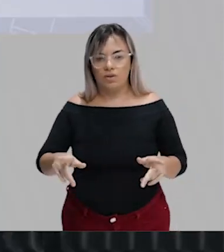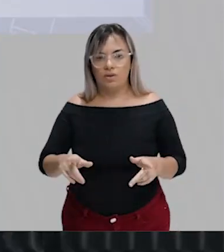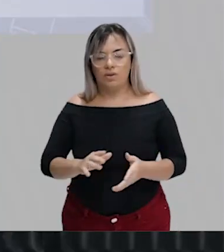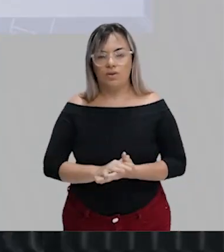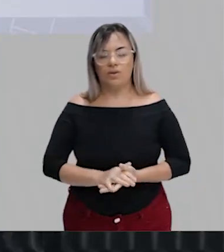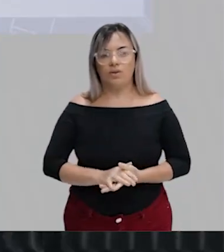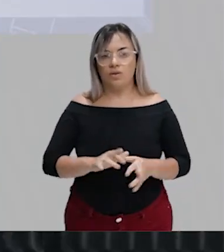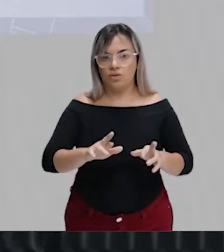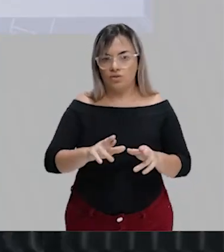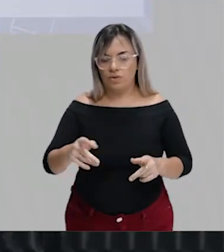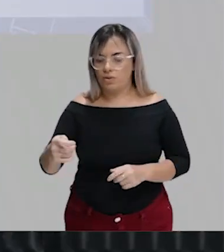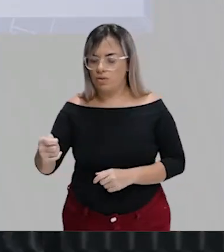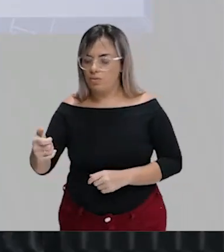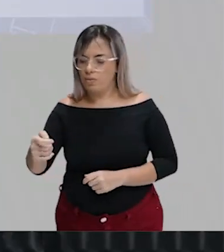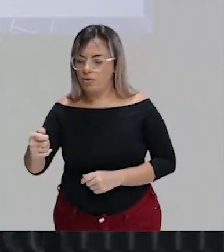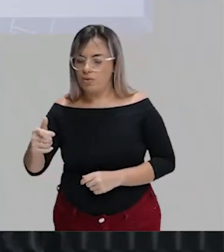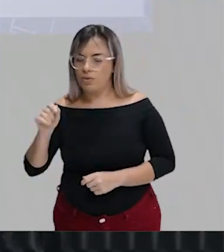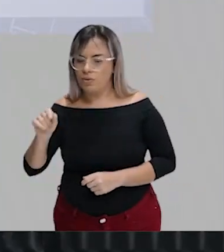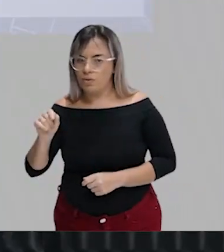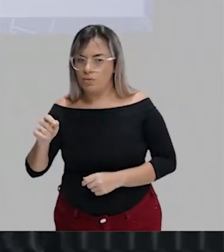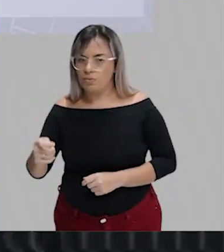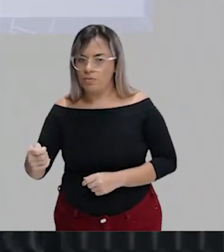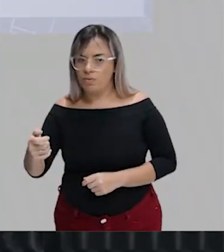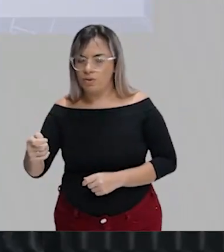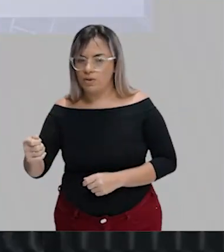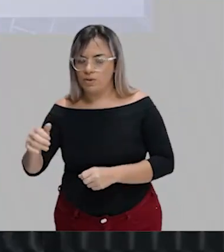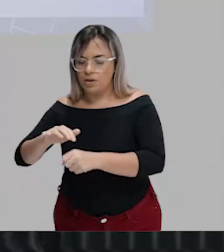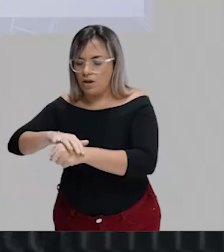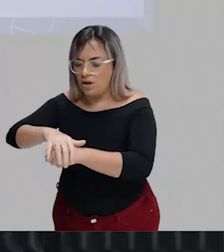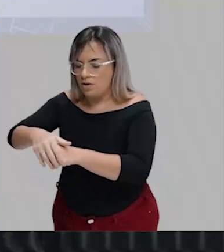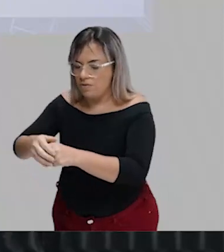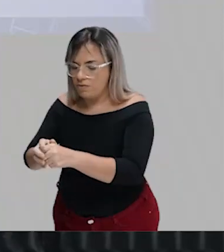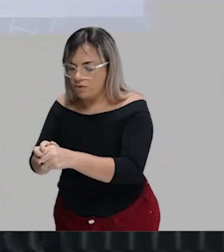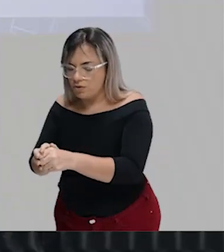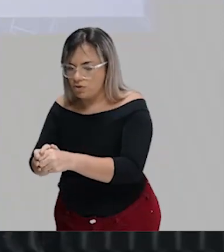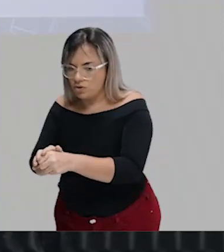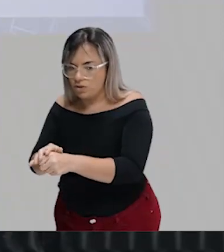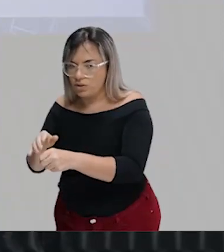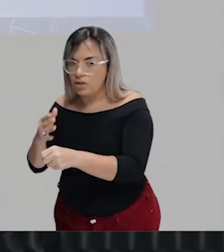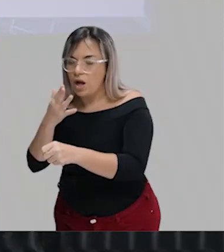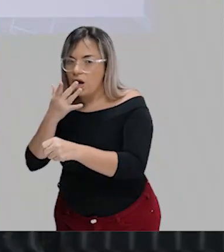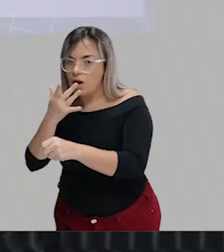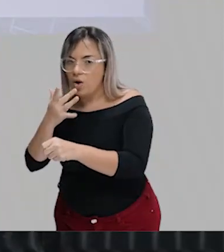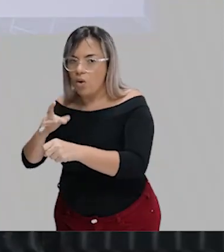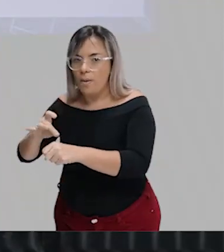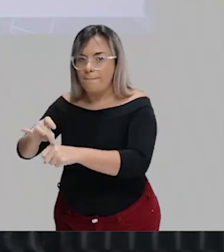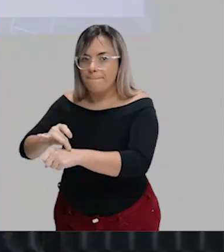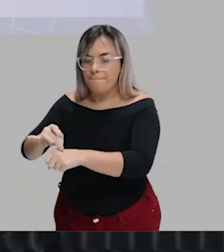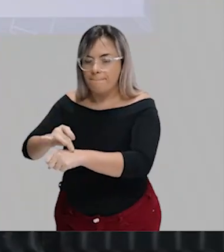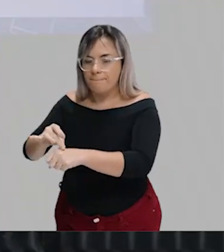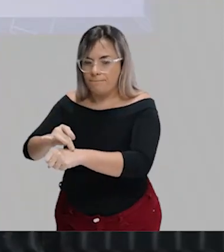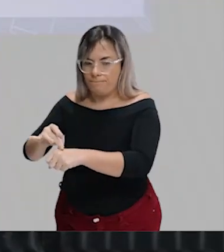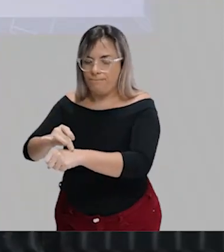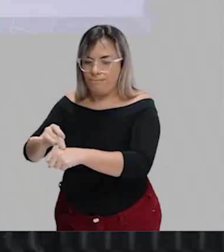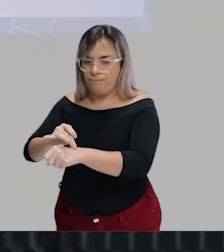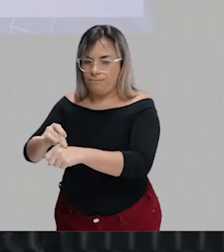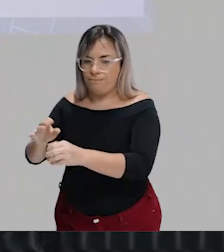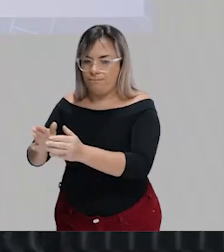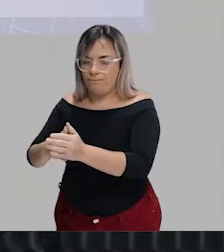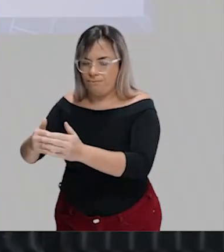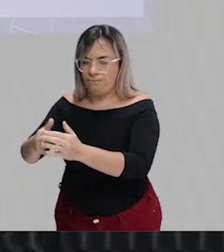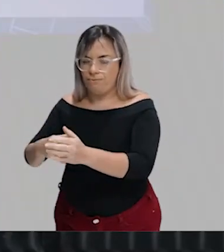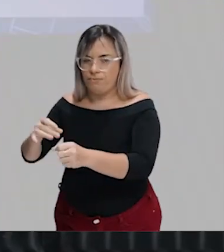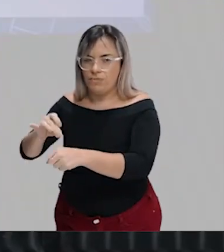moeda revestida de tinta preta, por exemplo. Certo? Porque uma própria característica dos materiais, né, de